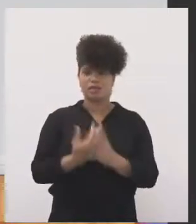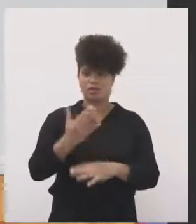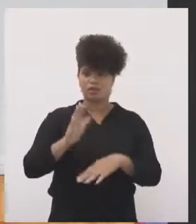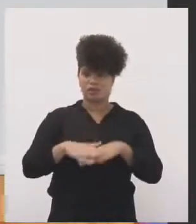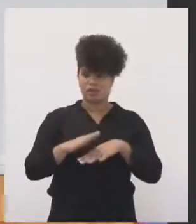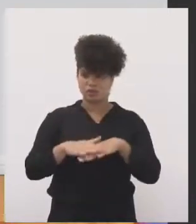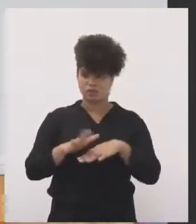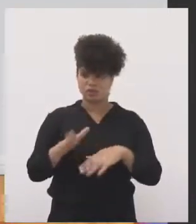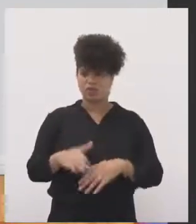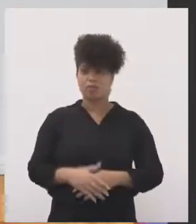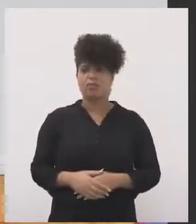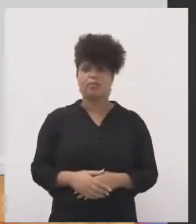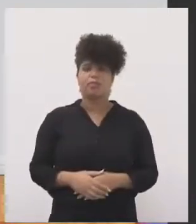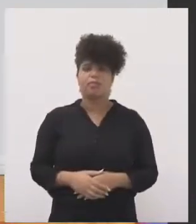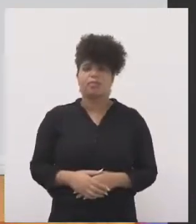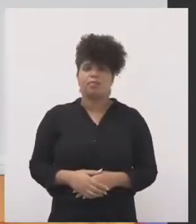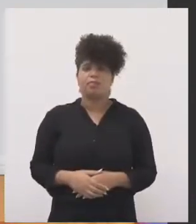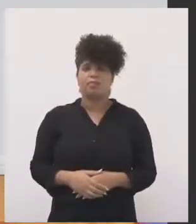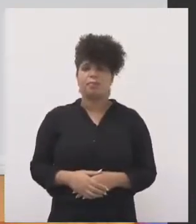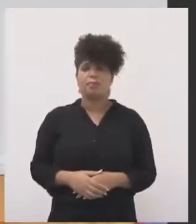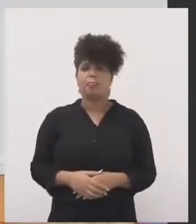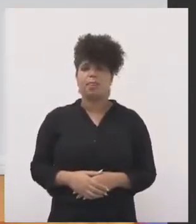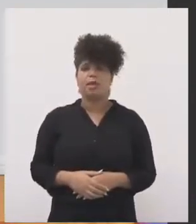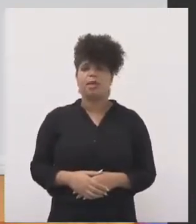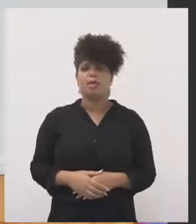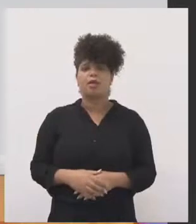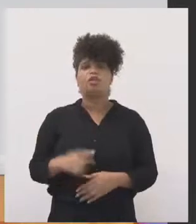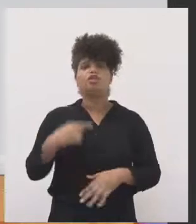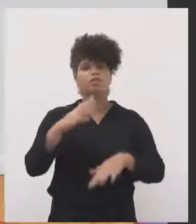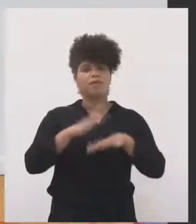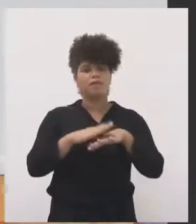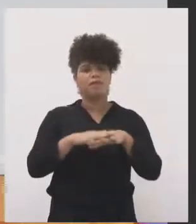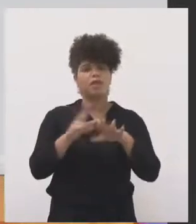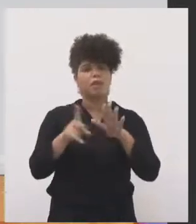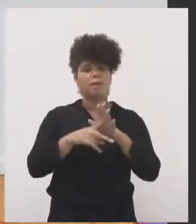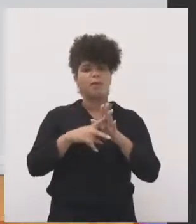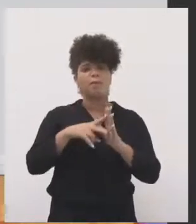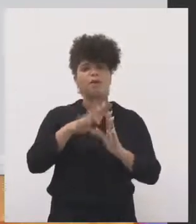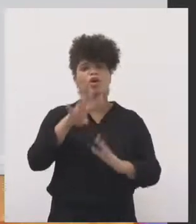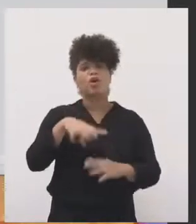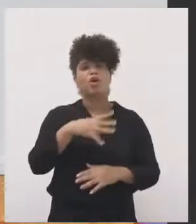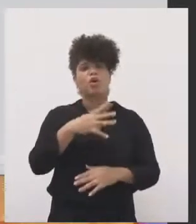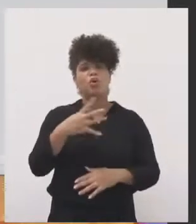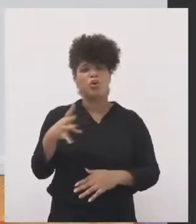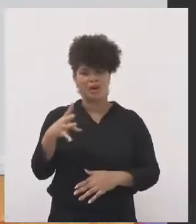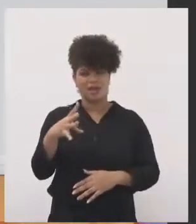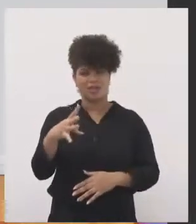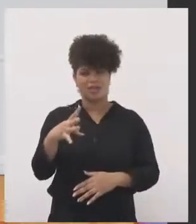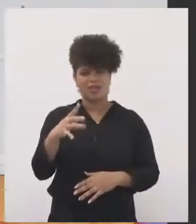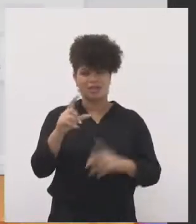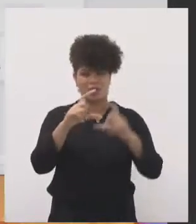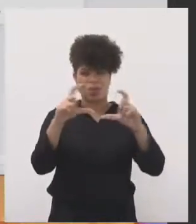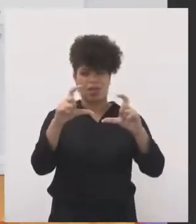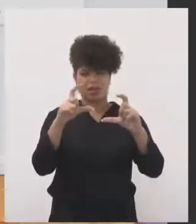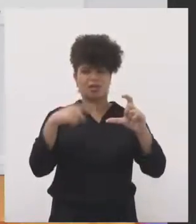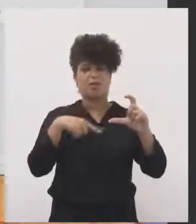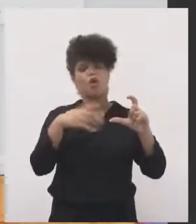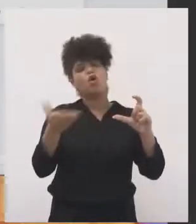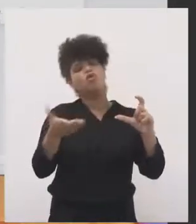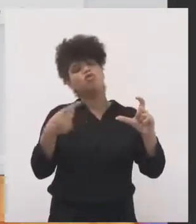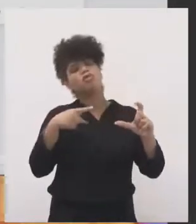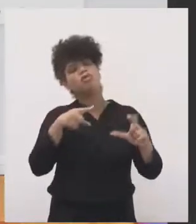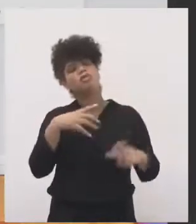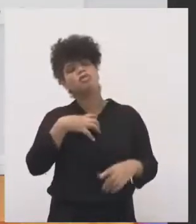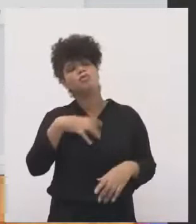Então você poderia simplesmente, da forma que a gente fez com aquele quadro de como você está se sentindo hoje, eu poderia vir aqui e gerar um link